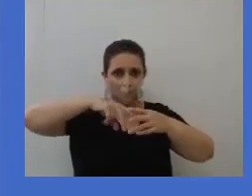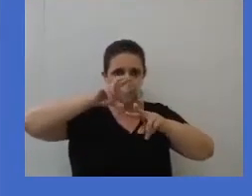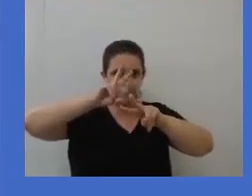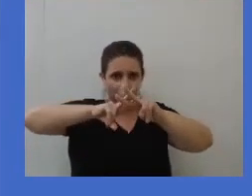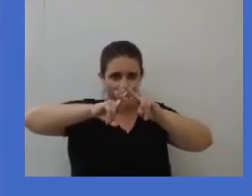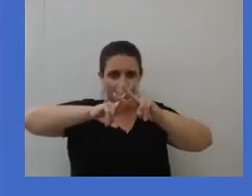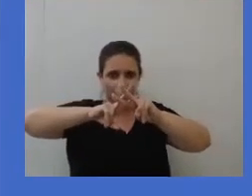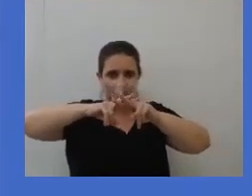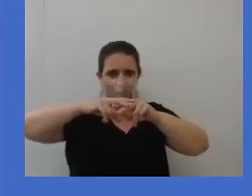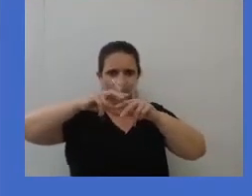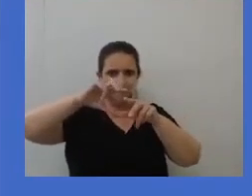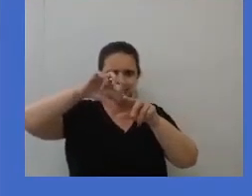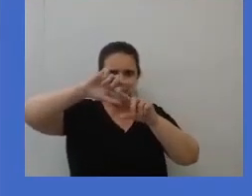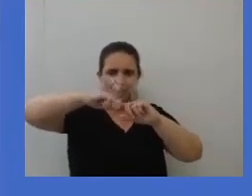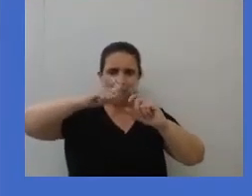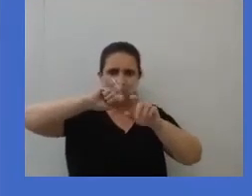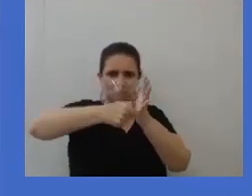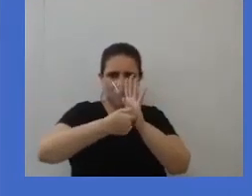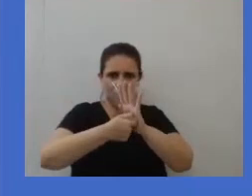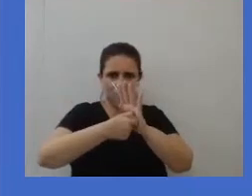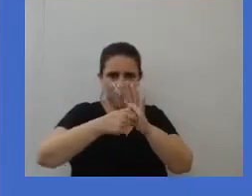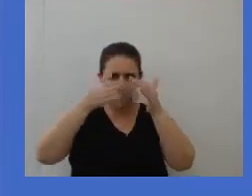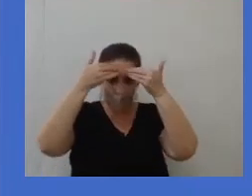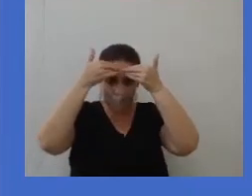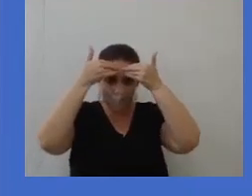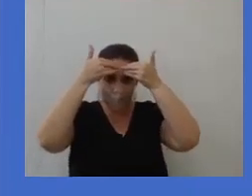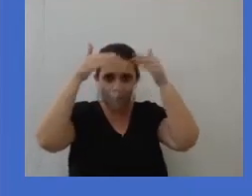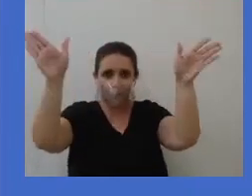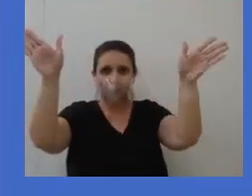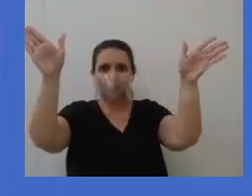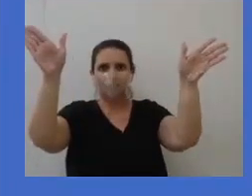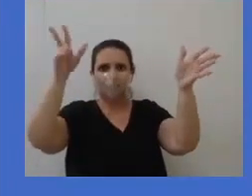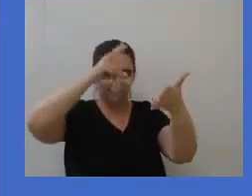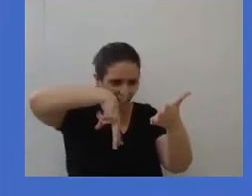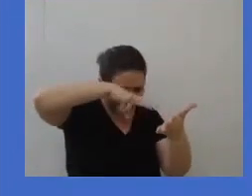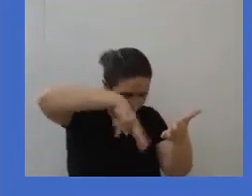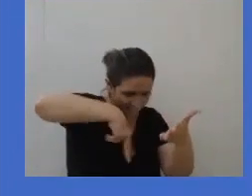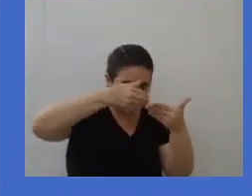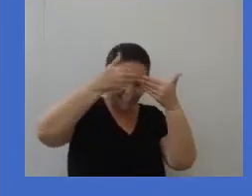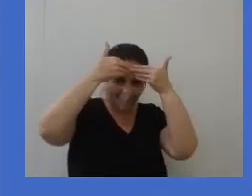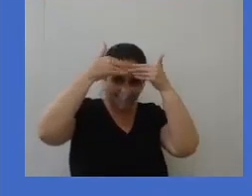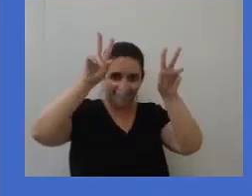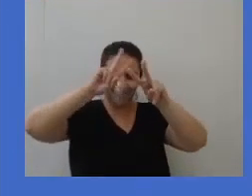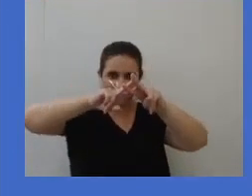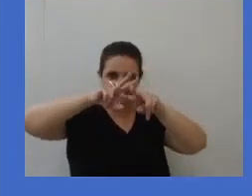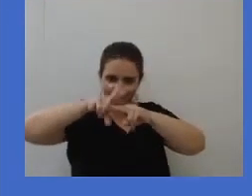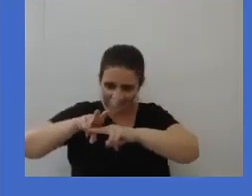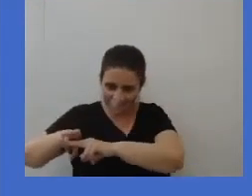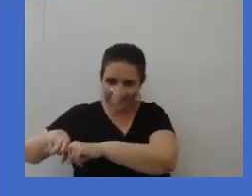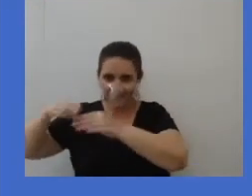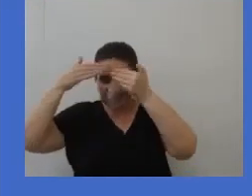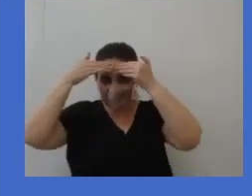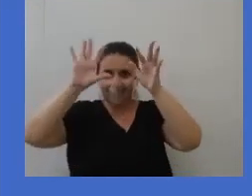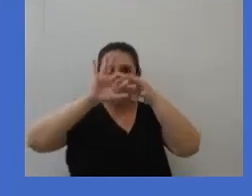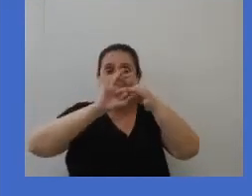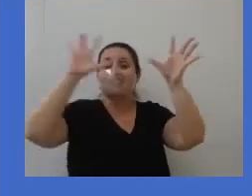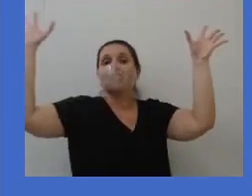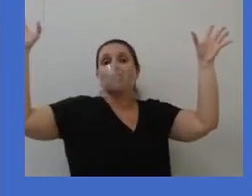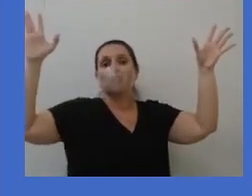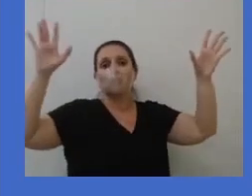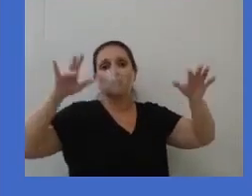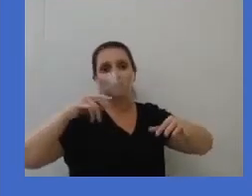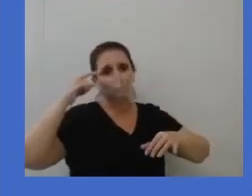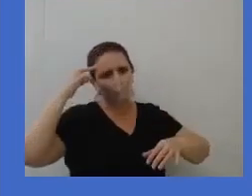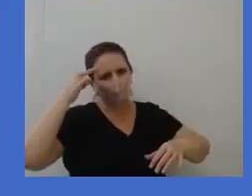cadeado está fechado. Aquele que lê, abriu sua cabeça. Aquele que lê é livre. Ele tem liberdade